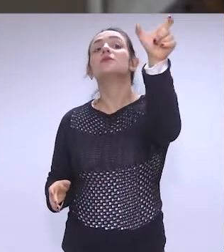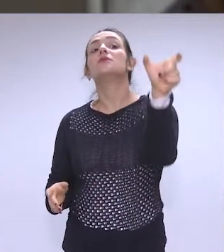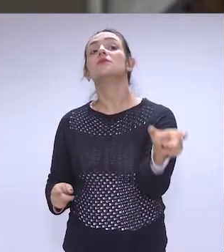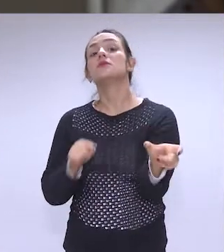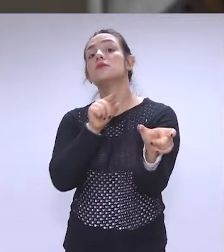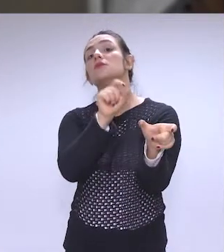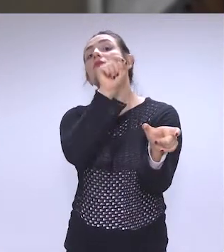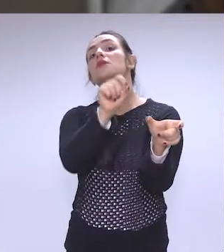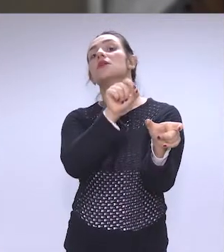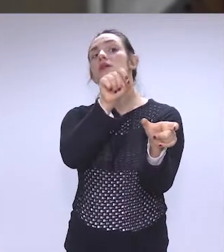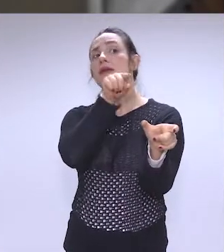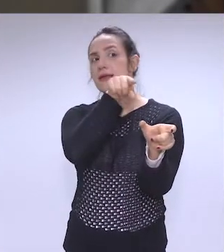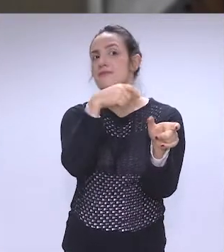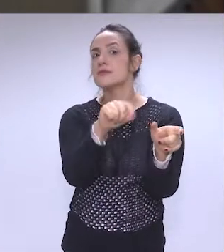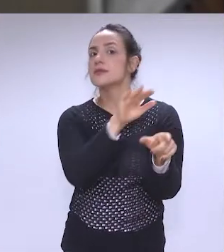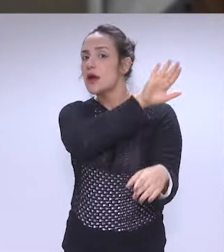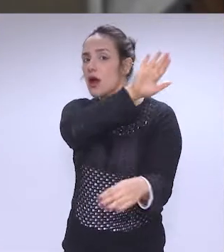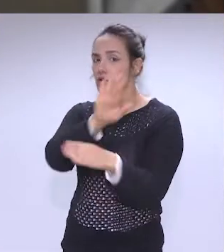ser